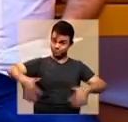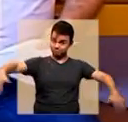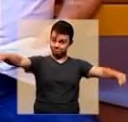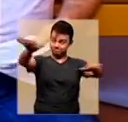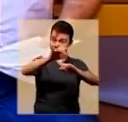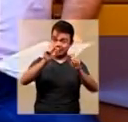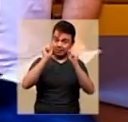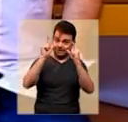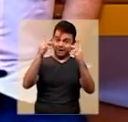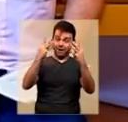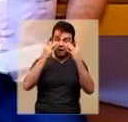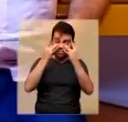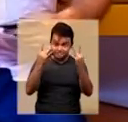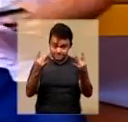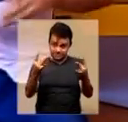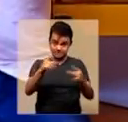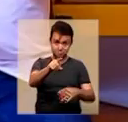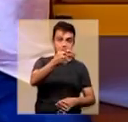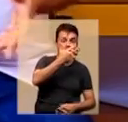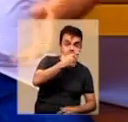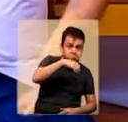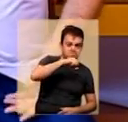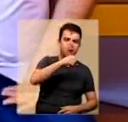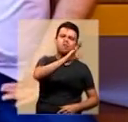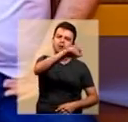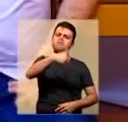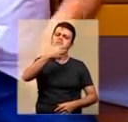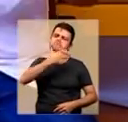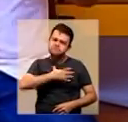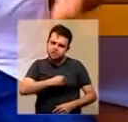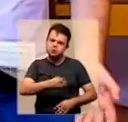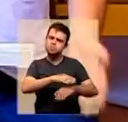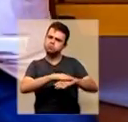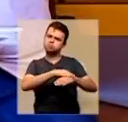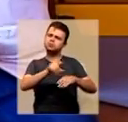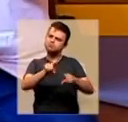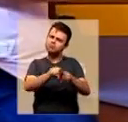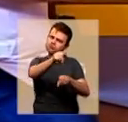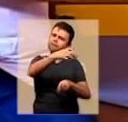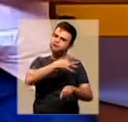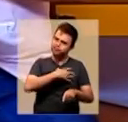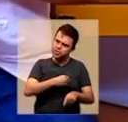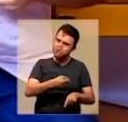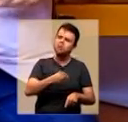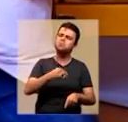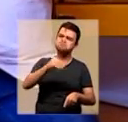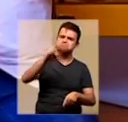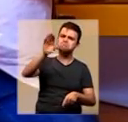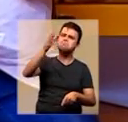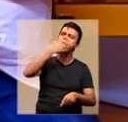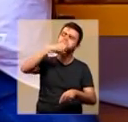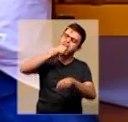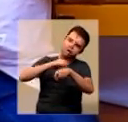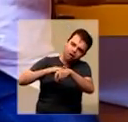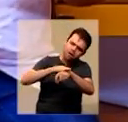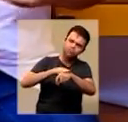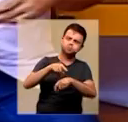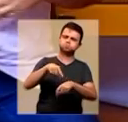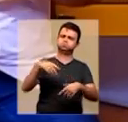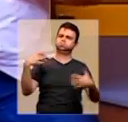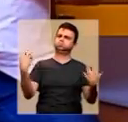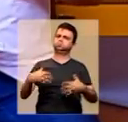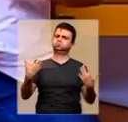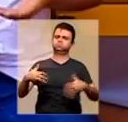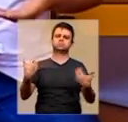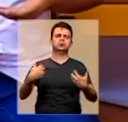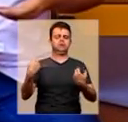Matheus? Fica o recado para o pessoal aí de casa. Você que é pai, converse com o seu filho. Você que é filho, converse Converse com o seu pai. Esse é um assunto muito sério